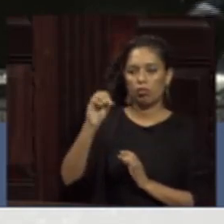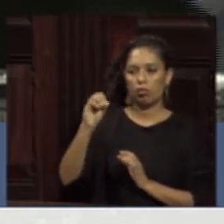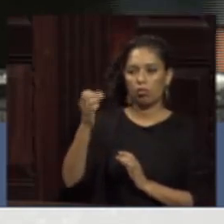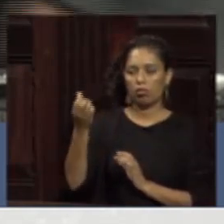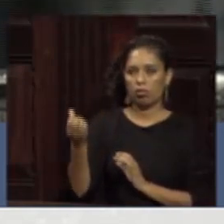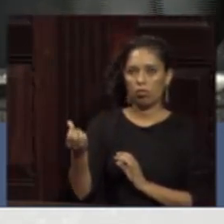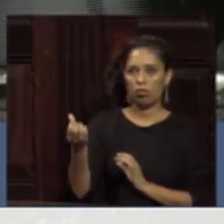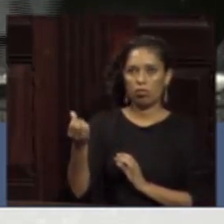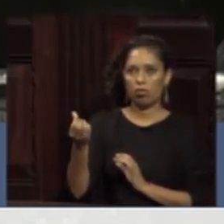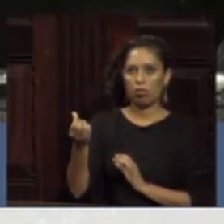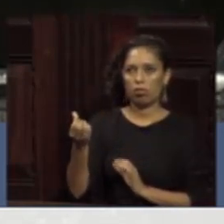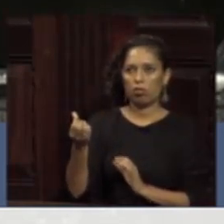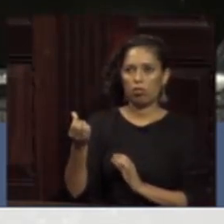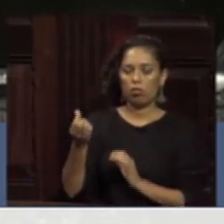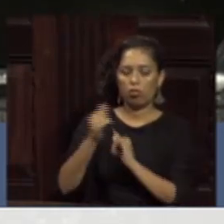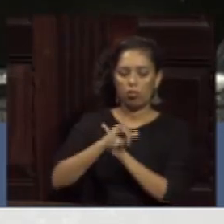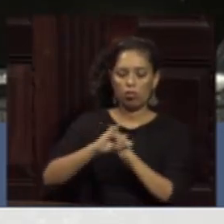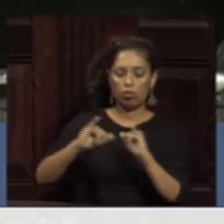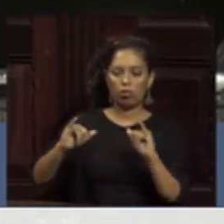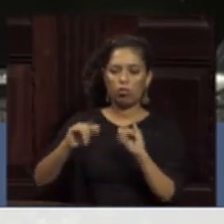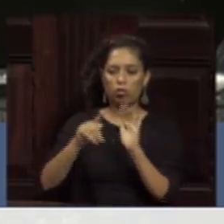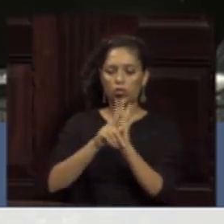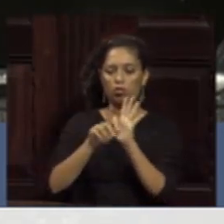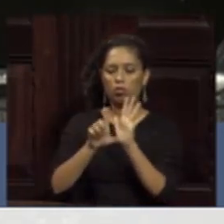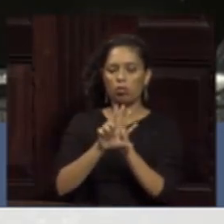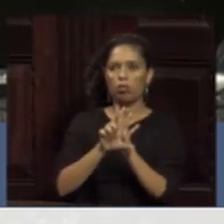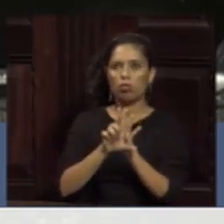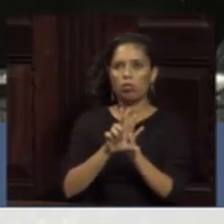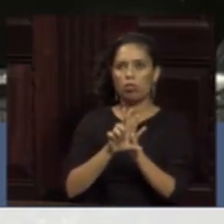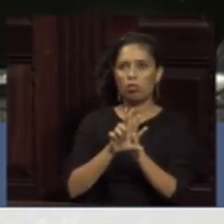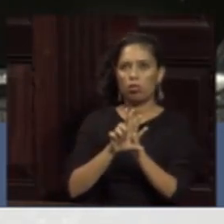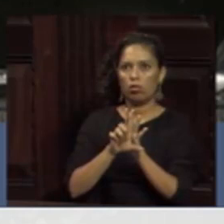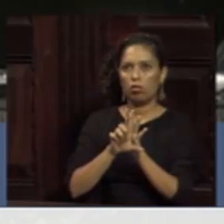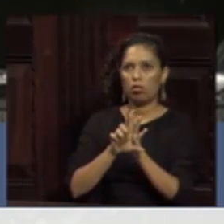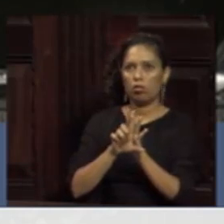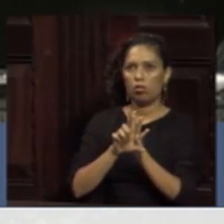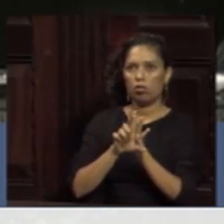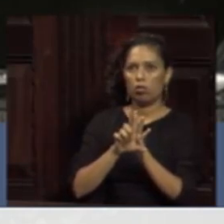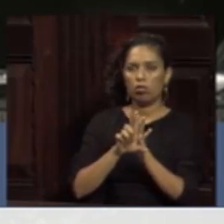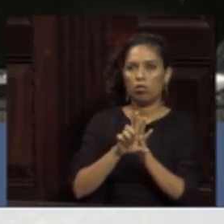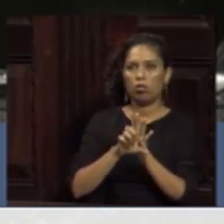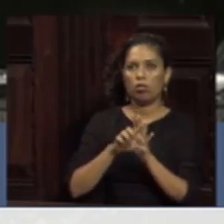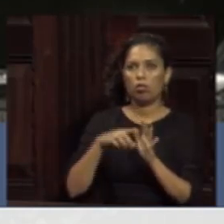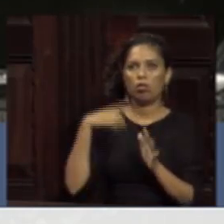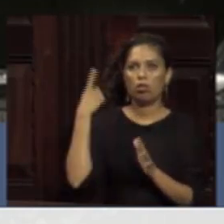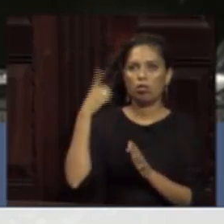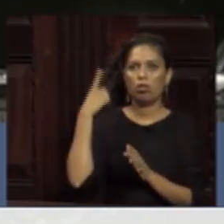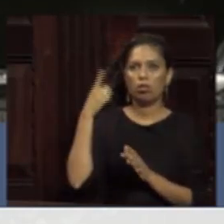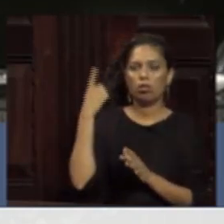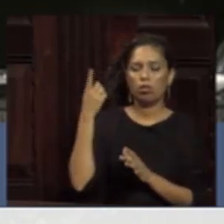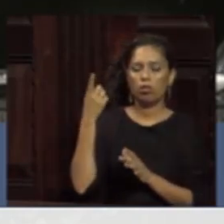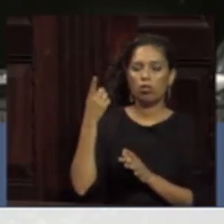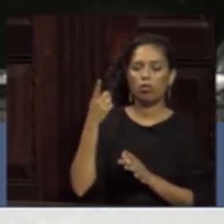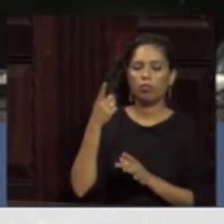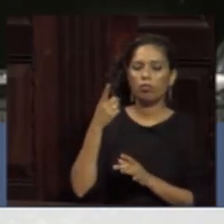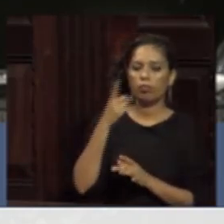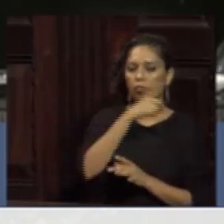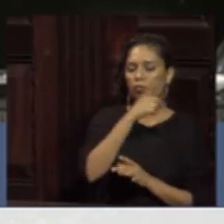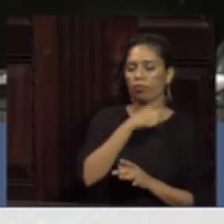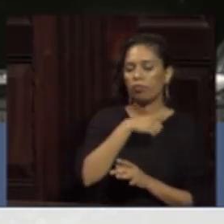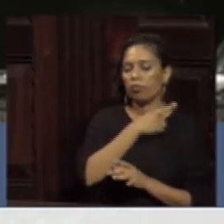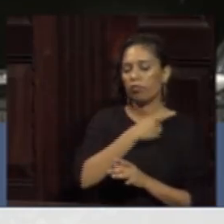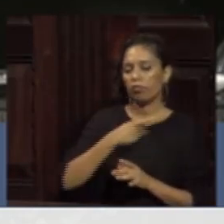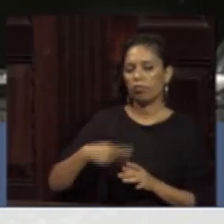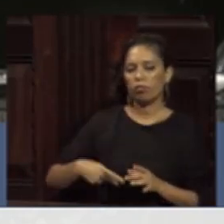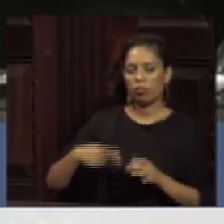técnicas. Anuncio. Projeto de lei 250/2015, de autoria do deputado Marcos Vinícius, que institui a política de capacitação